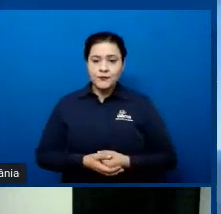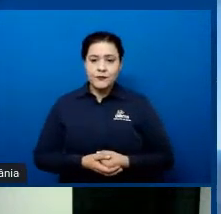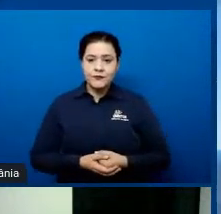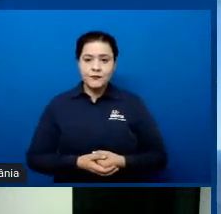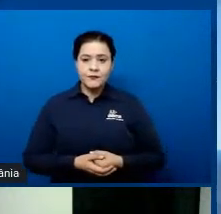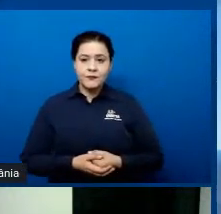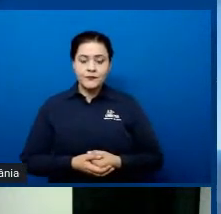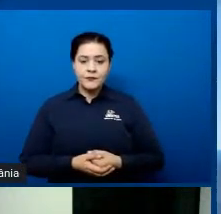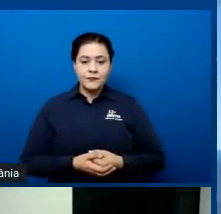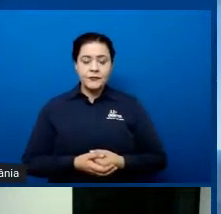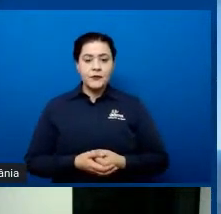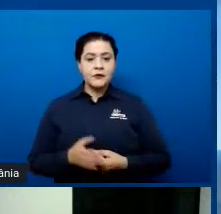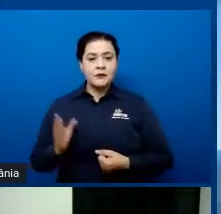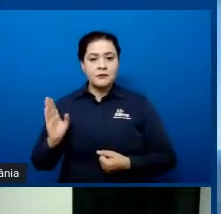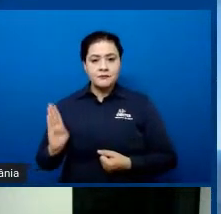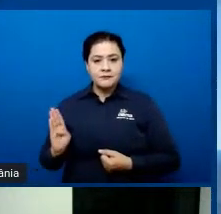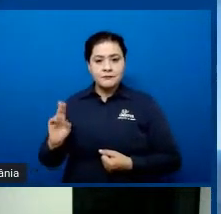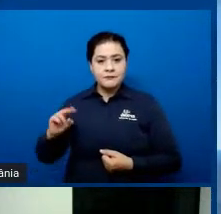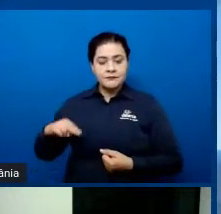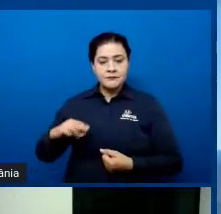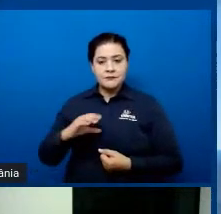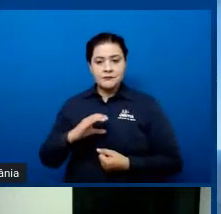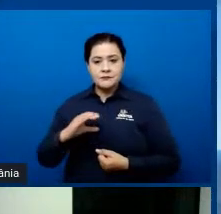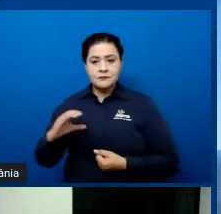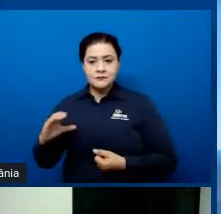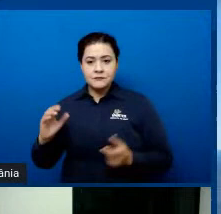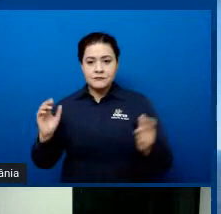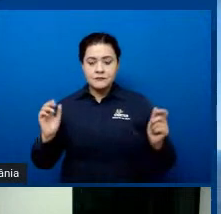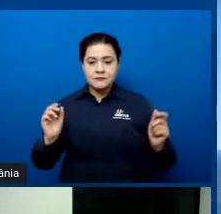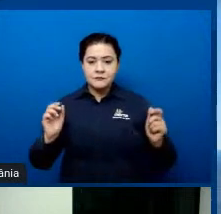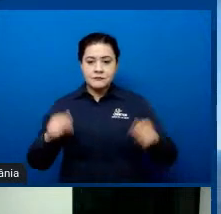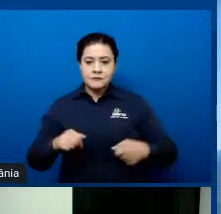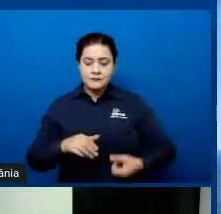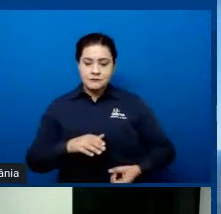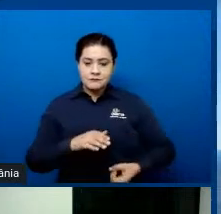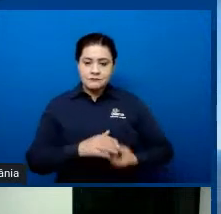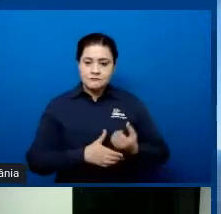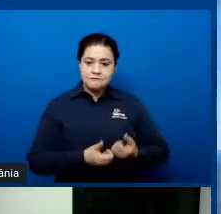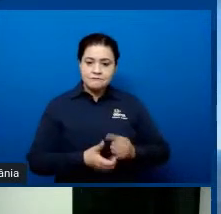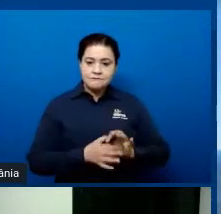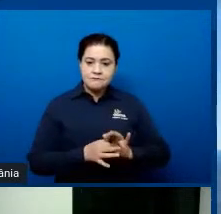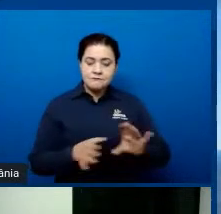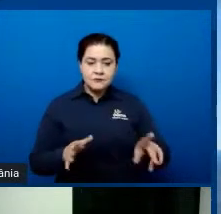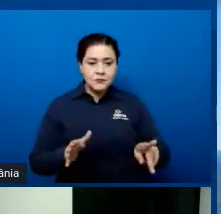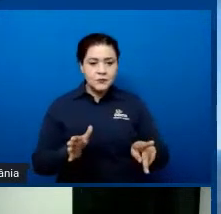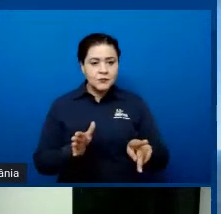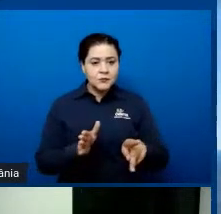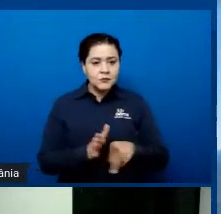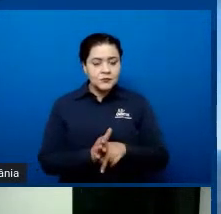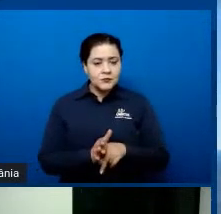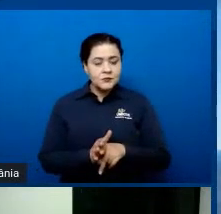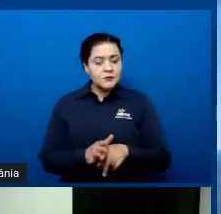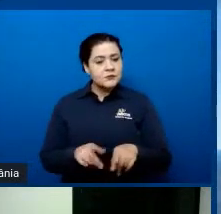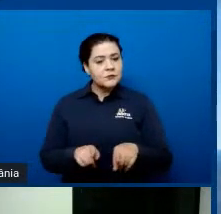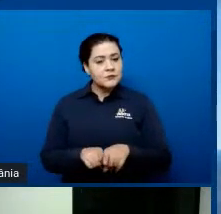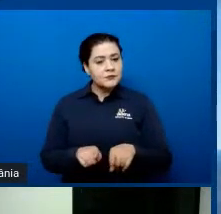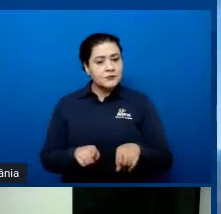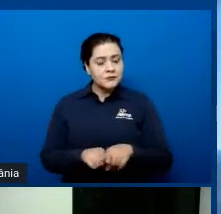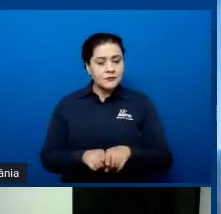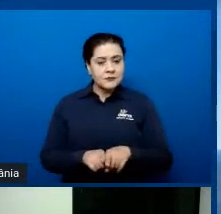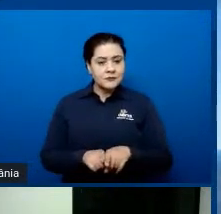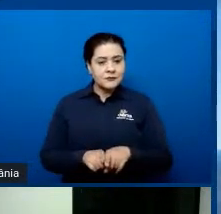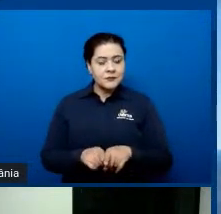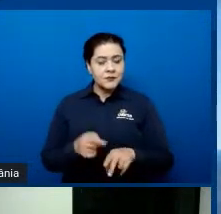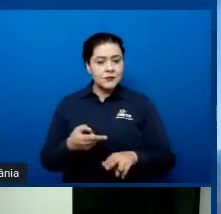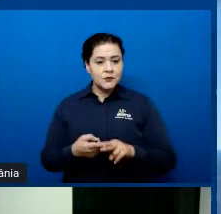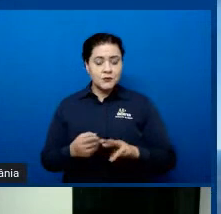A BNCC propiciou isso aí, né? A Curricularização Nacional também propicia isso, que é o uso